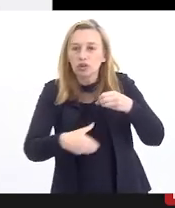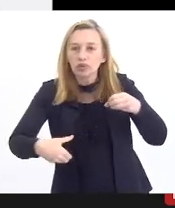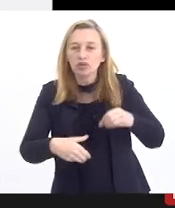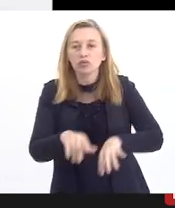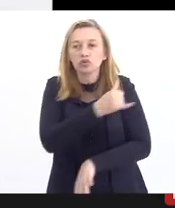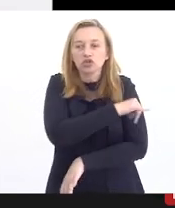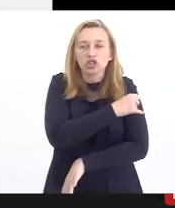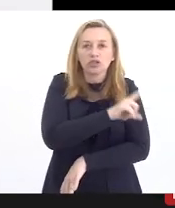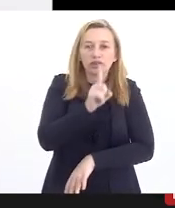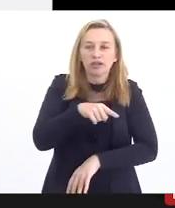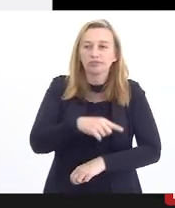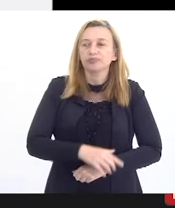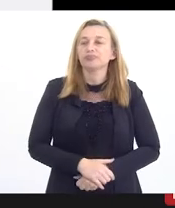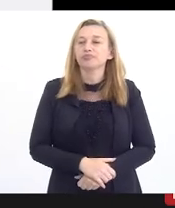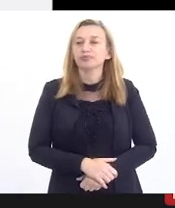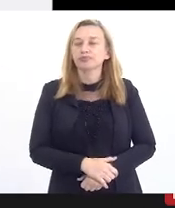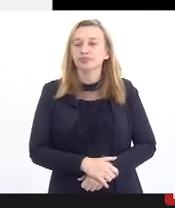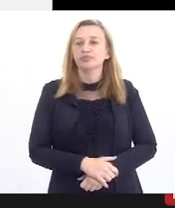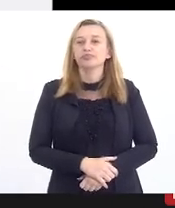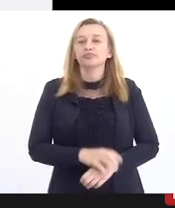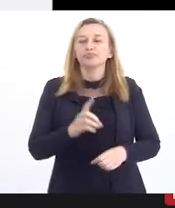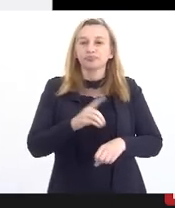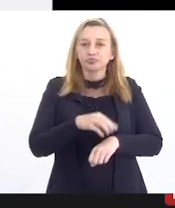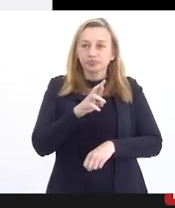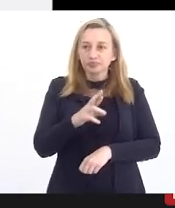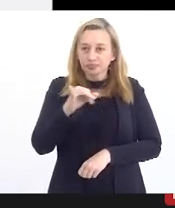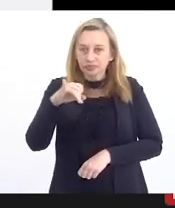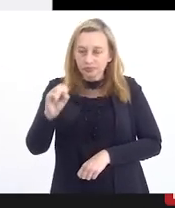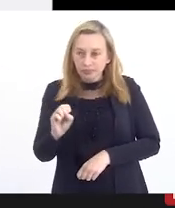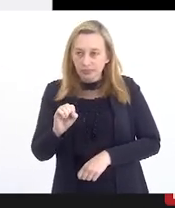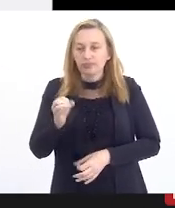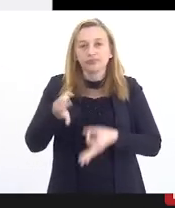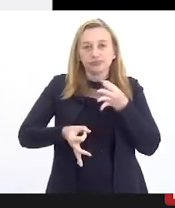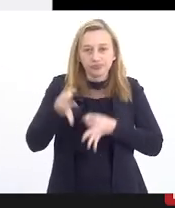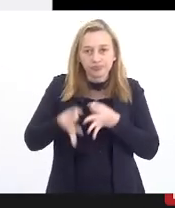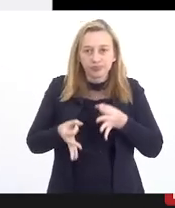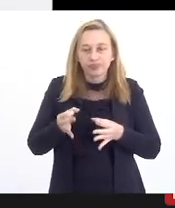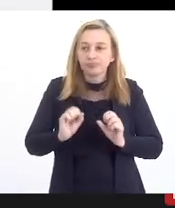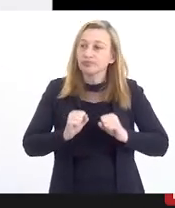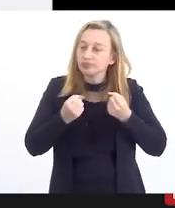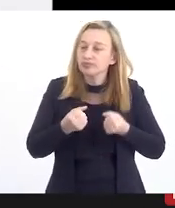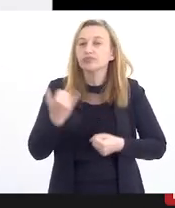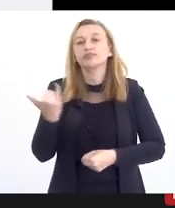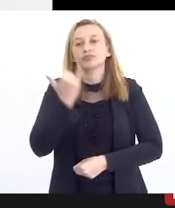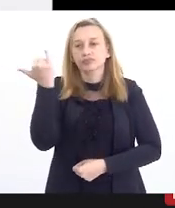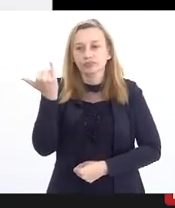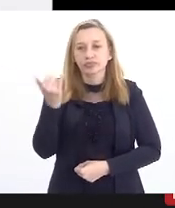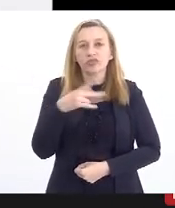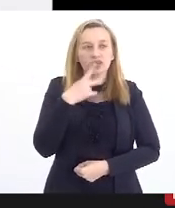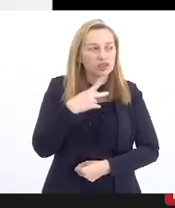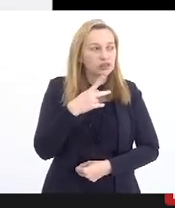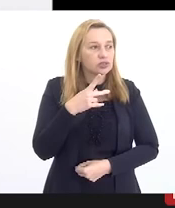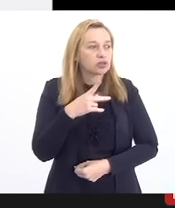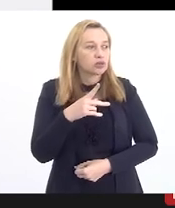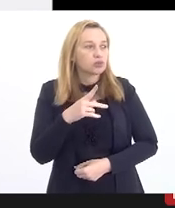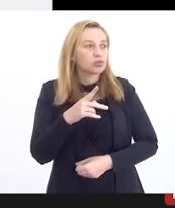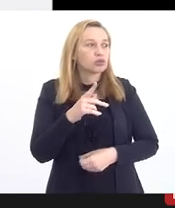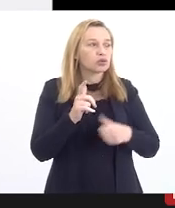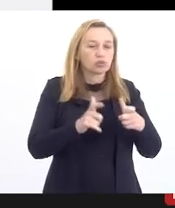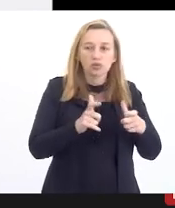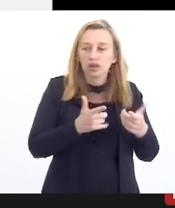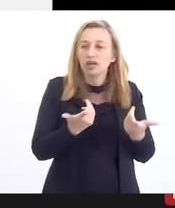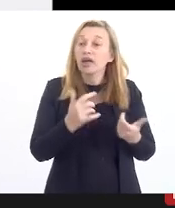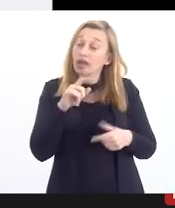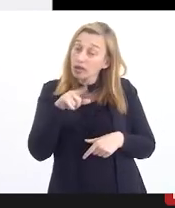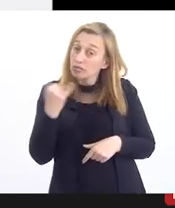né? Doutor Cid, juridicamente defendendo, e fez uma defesa importante em relação à fala do defensor, e é importante ressaltar